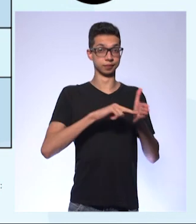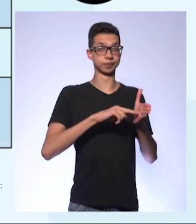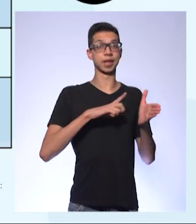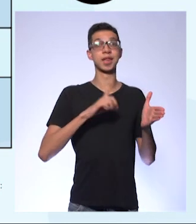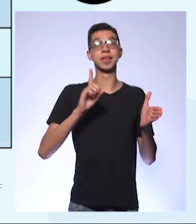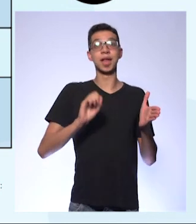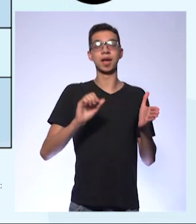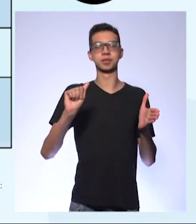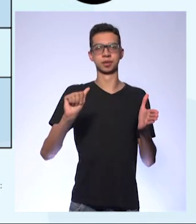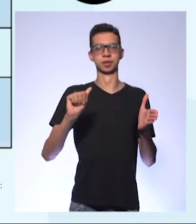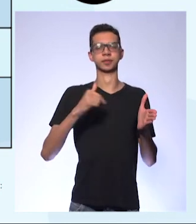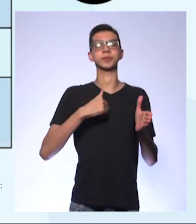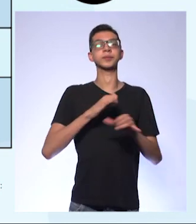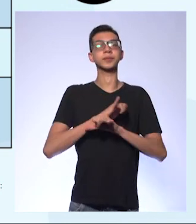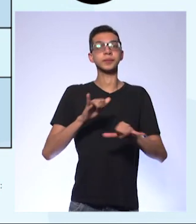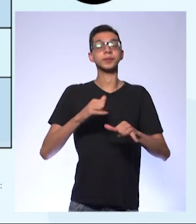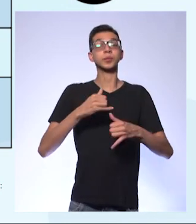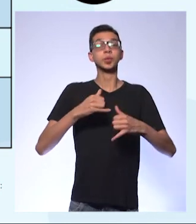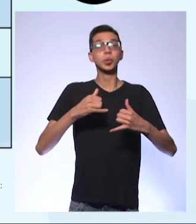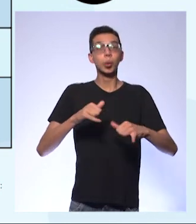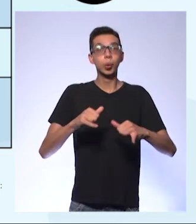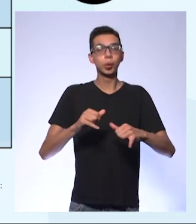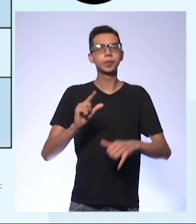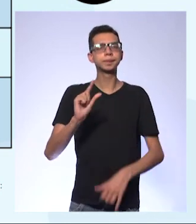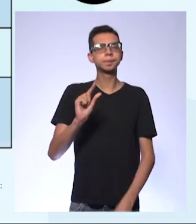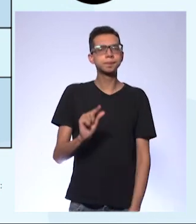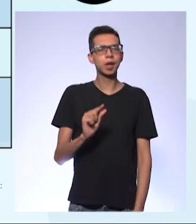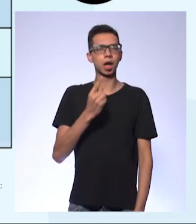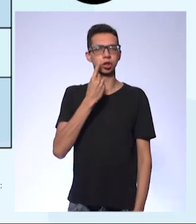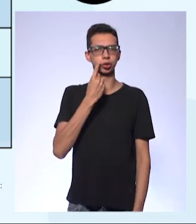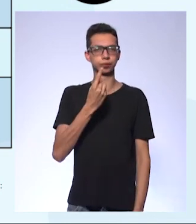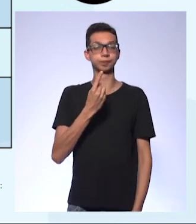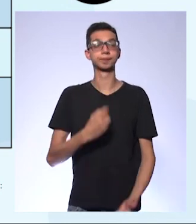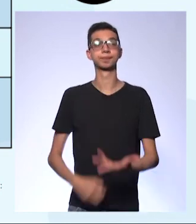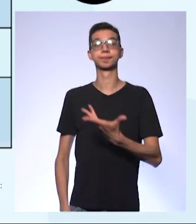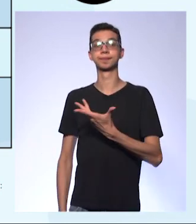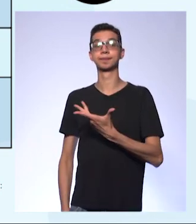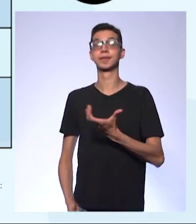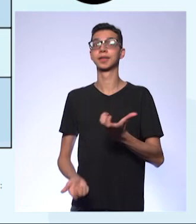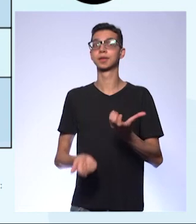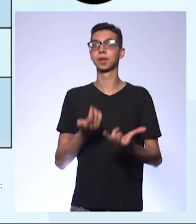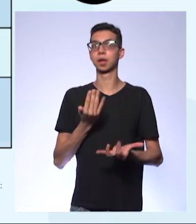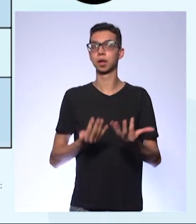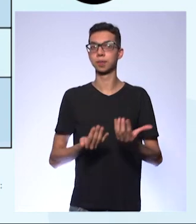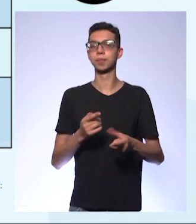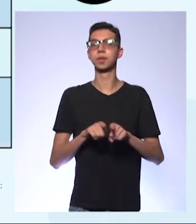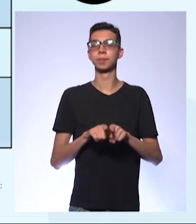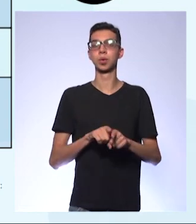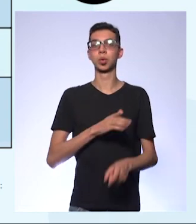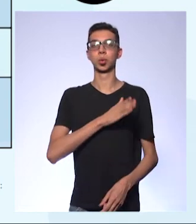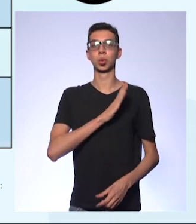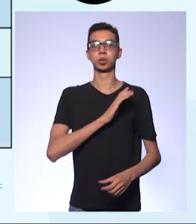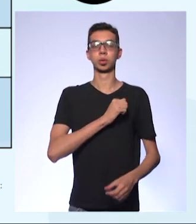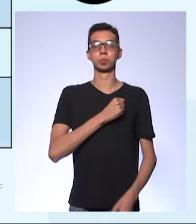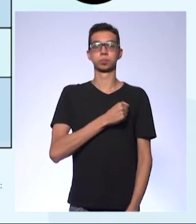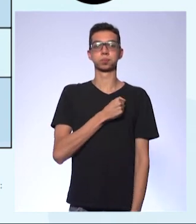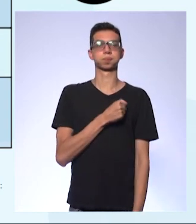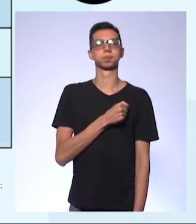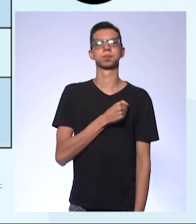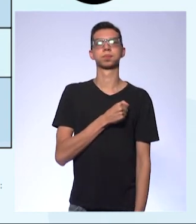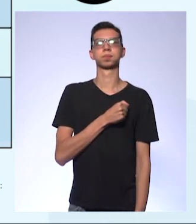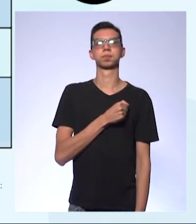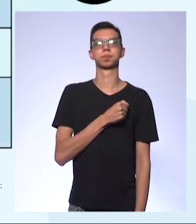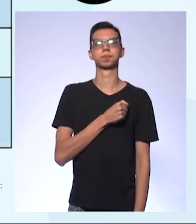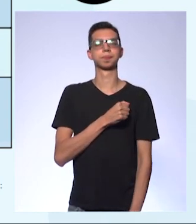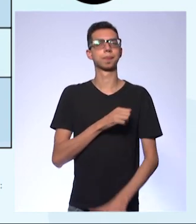estou falando de corrente bem baixinha. Olha só, já é suficiente para causar queimadura e parada cardíaca. O Dani